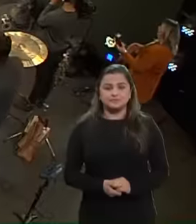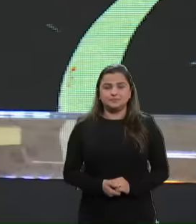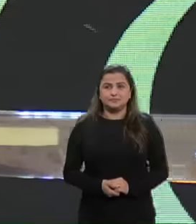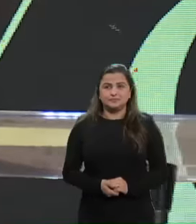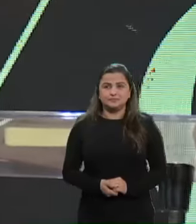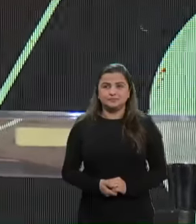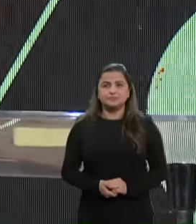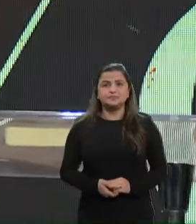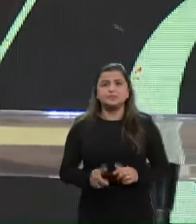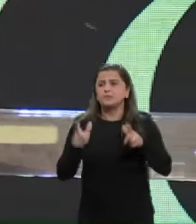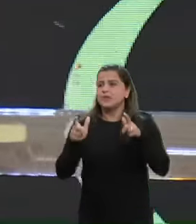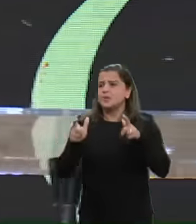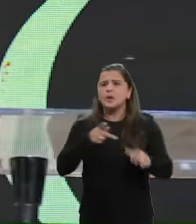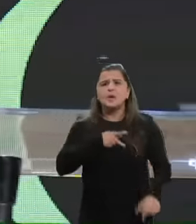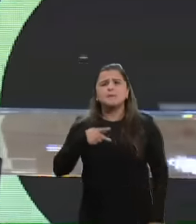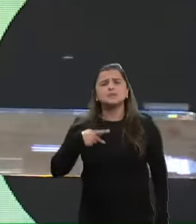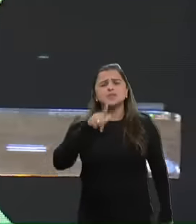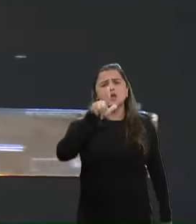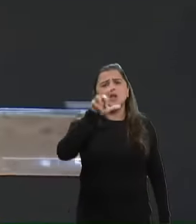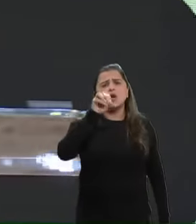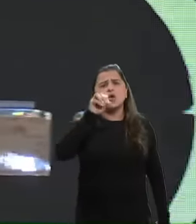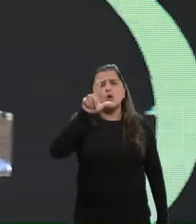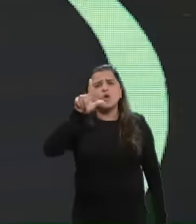Onde está a pastora Lola?